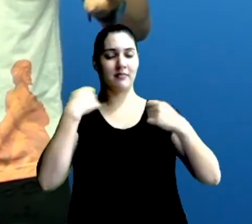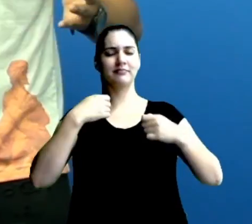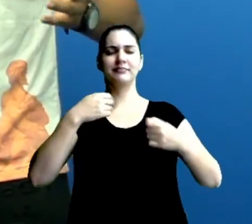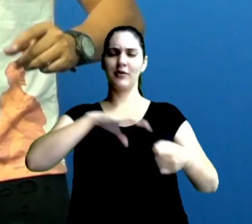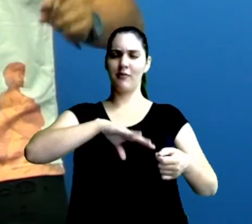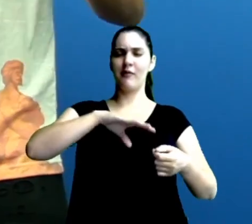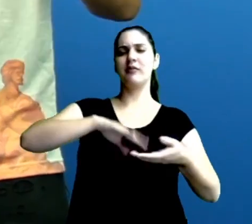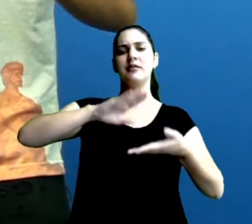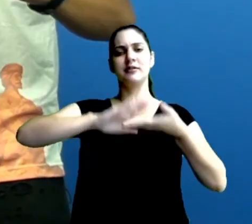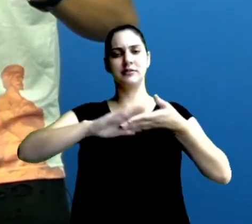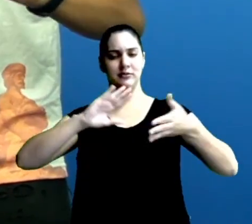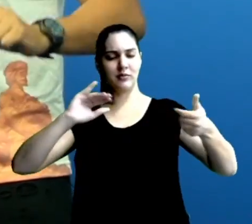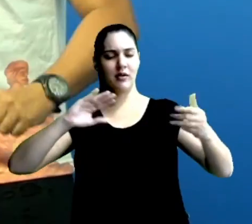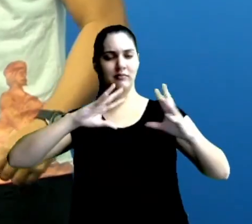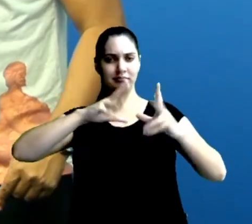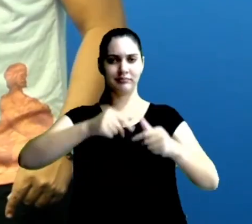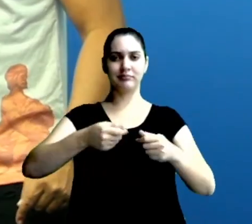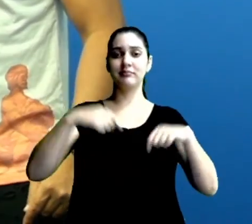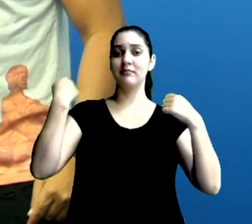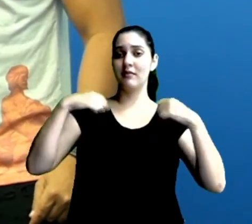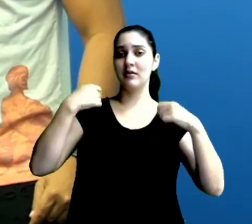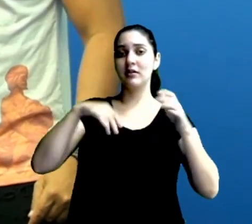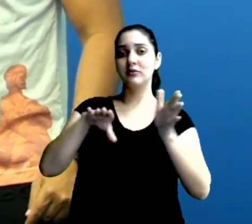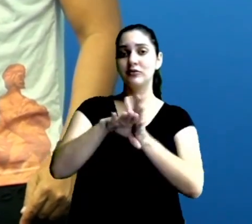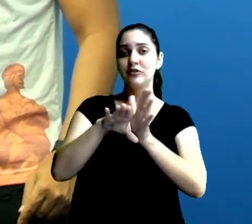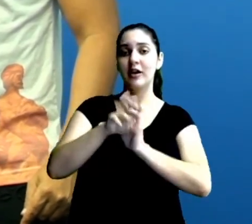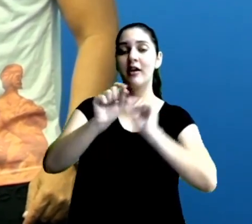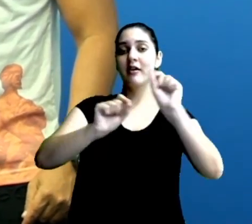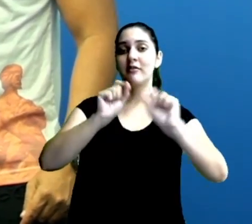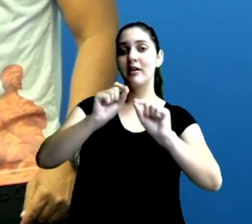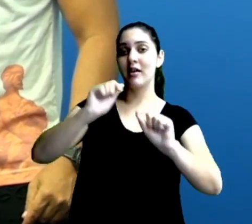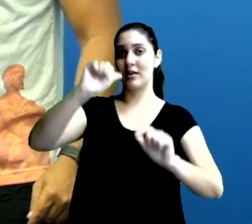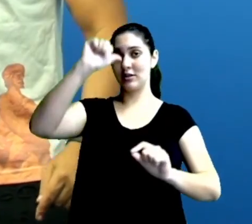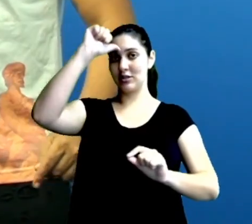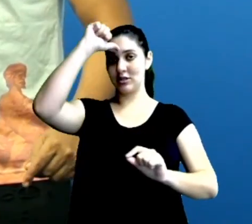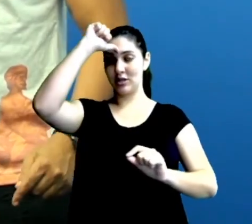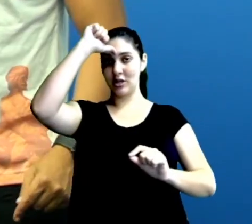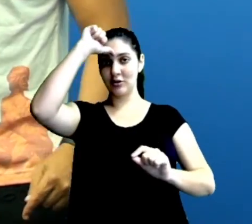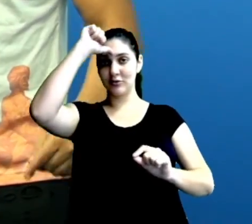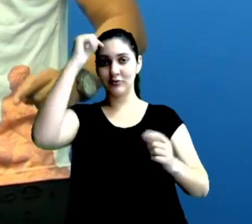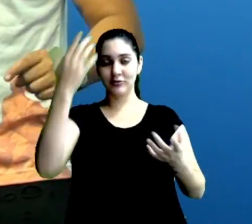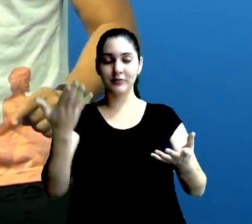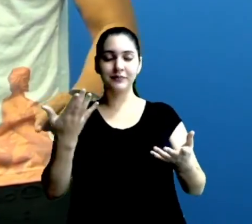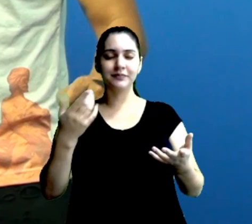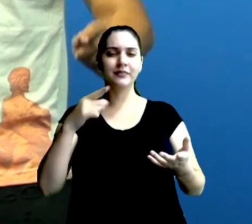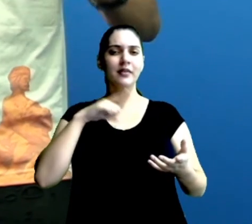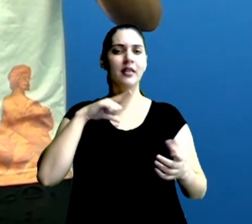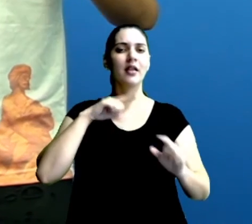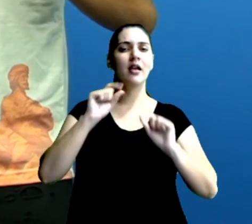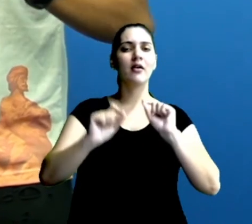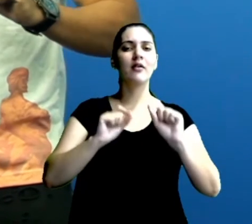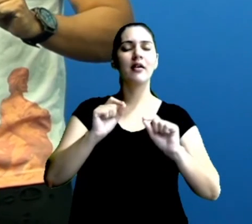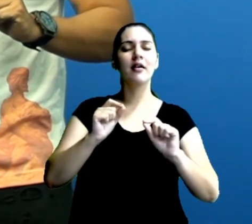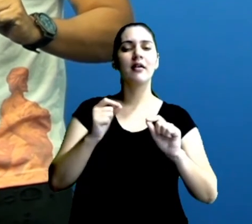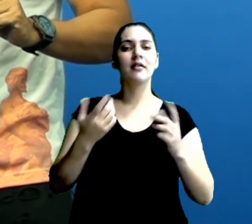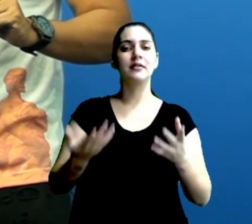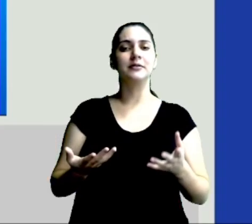os europeus em geral, precisavam chegar às Índias. Aqui é onde havia